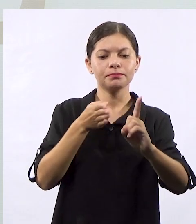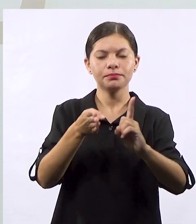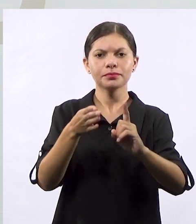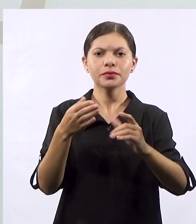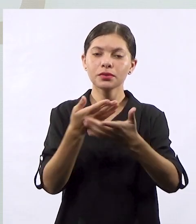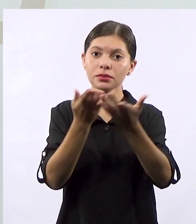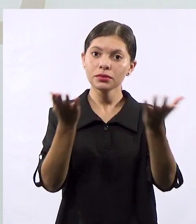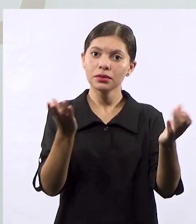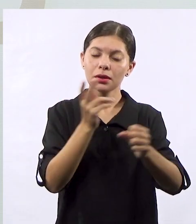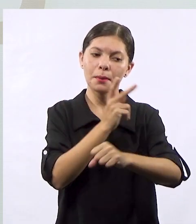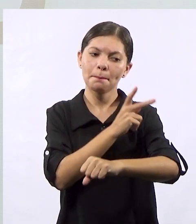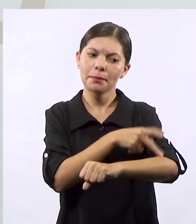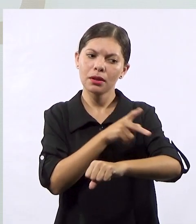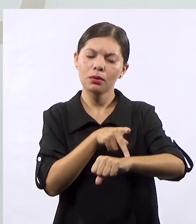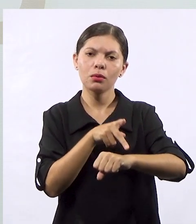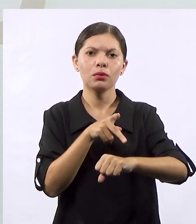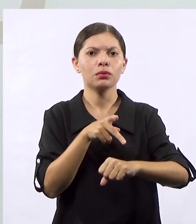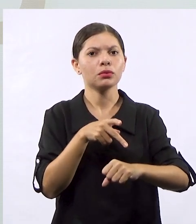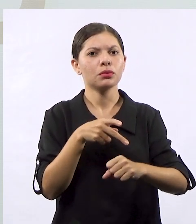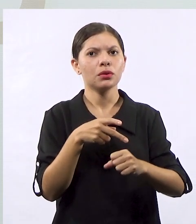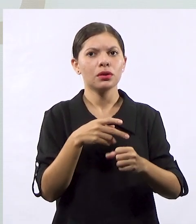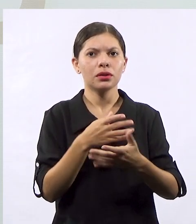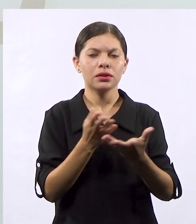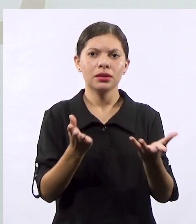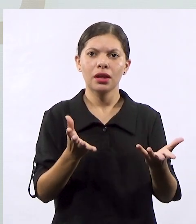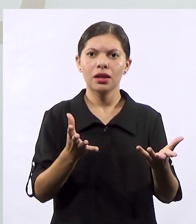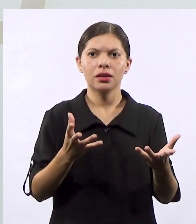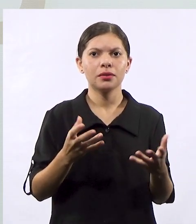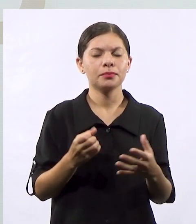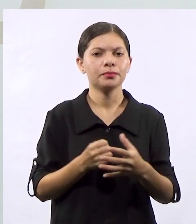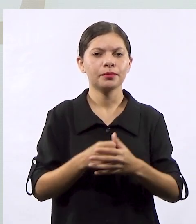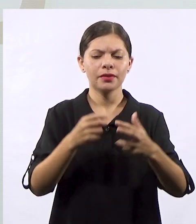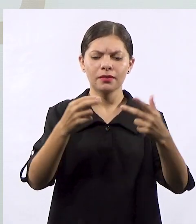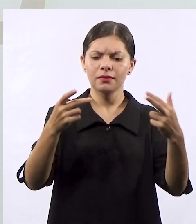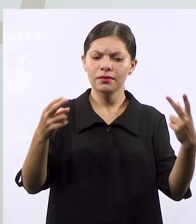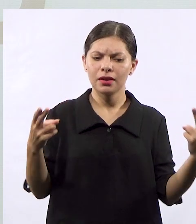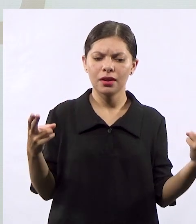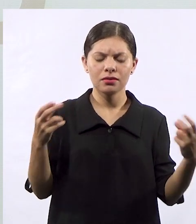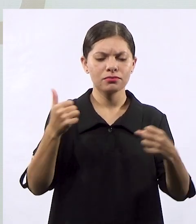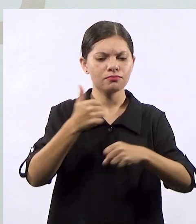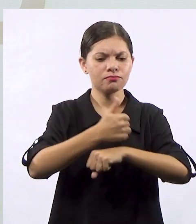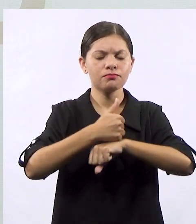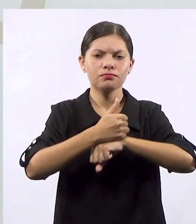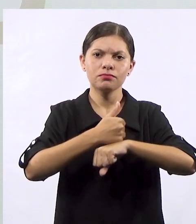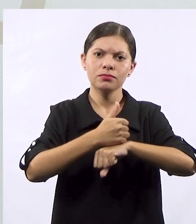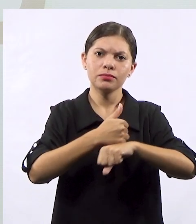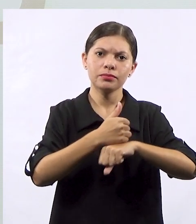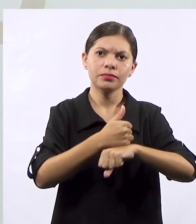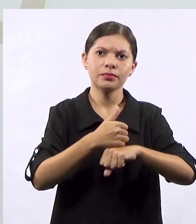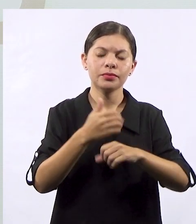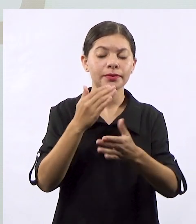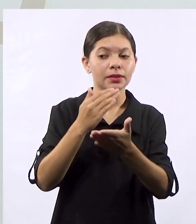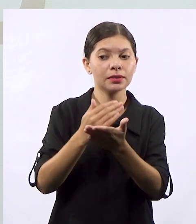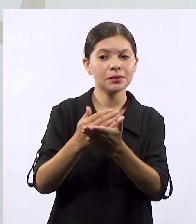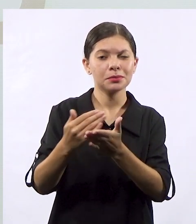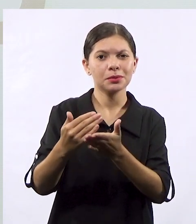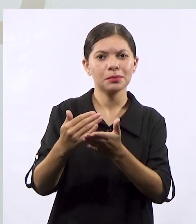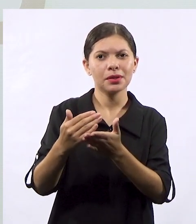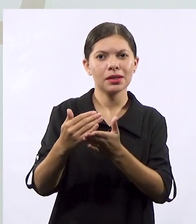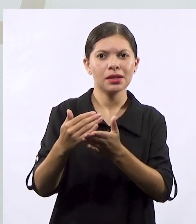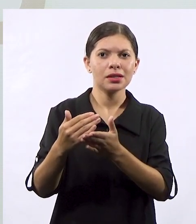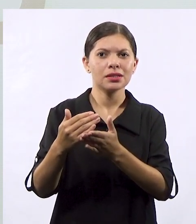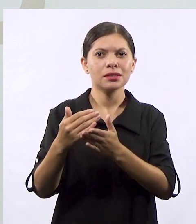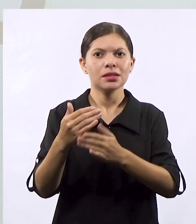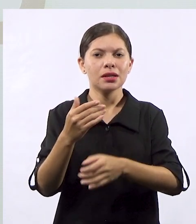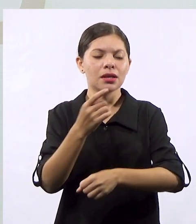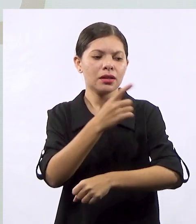tem essa amplitude, esse leque de atuação. Então, geralmente, as primeiras atuações são no